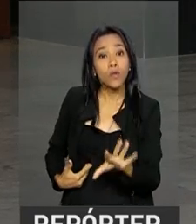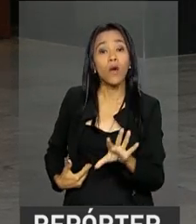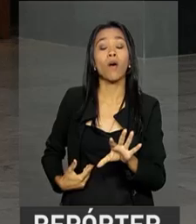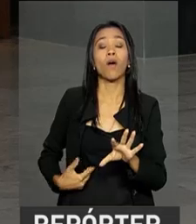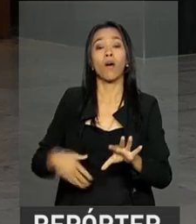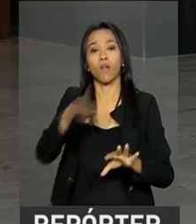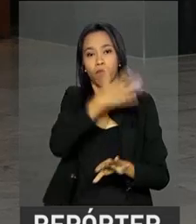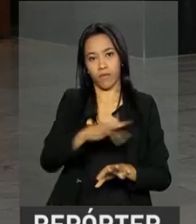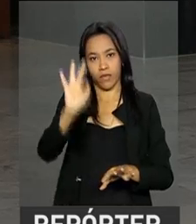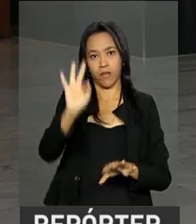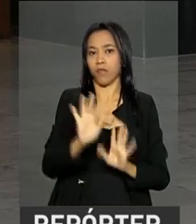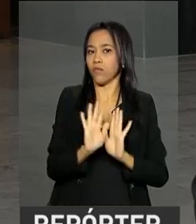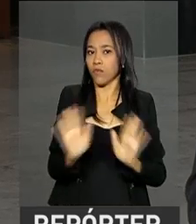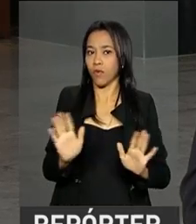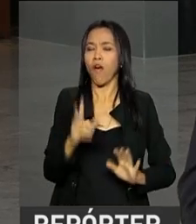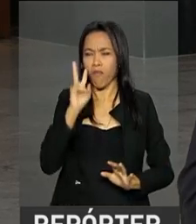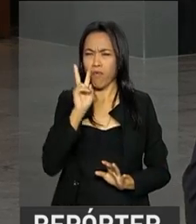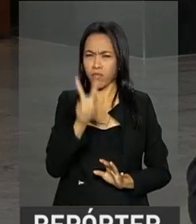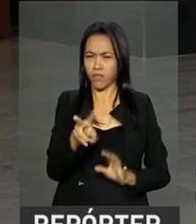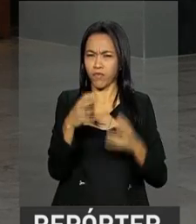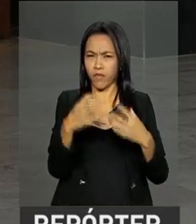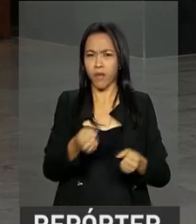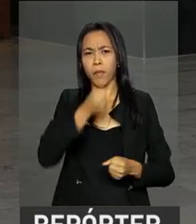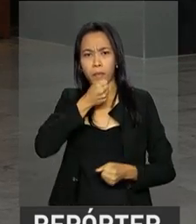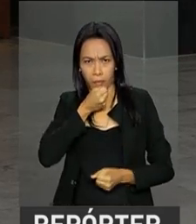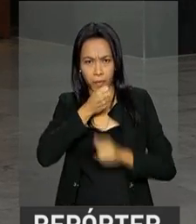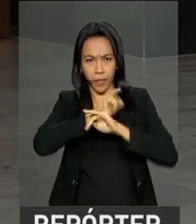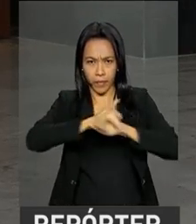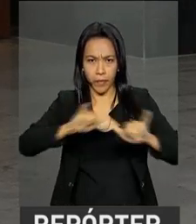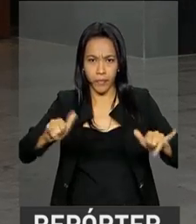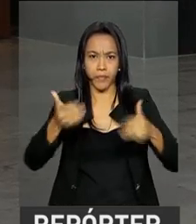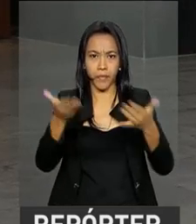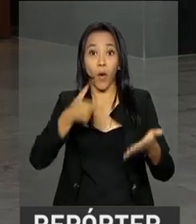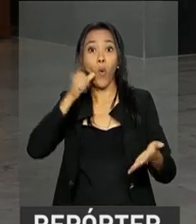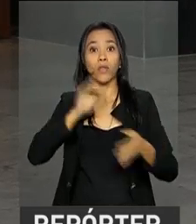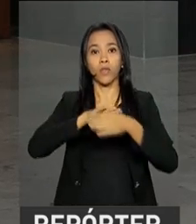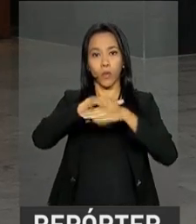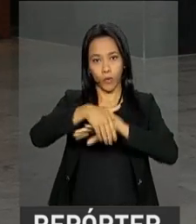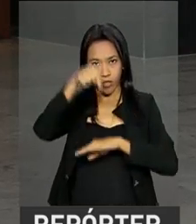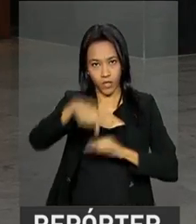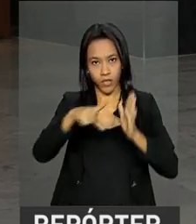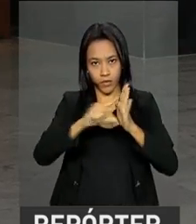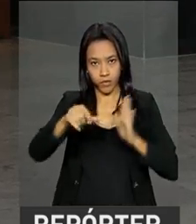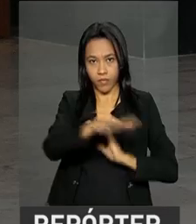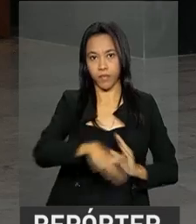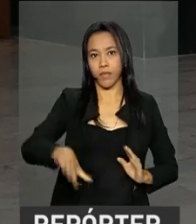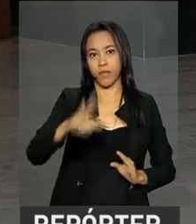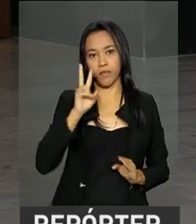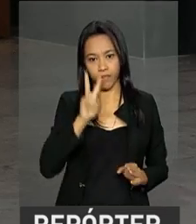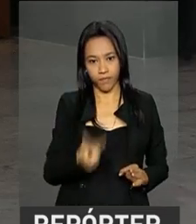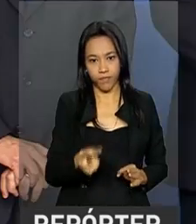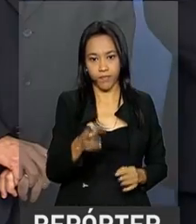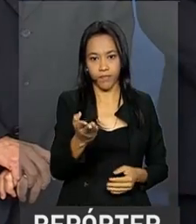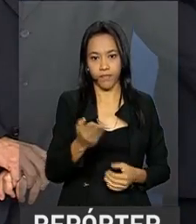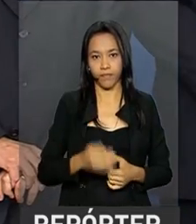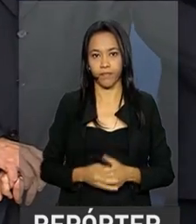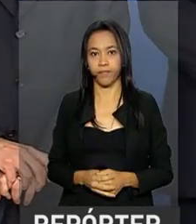da esfera Federal Vamos ouvir um trecho do que o presidente falou nesse anúncio feito ontem à noite aqui no Palácio do